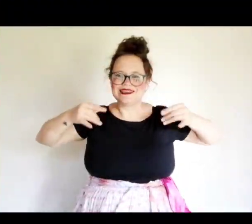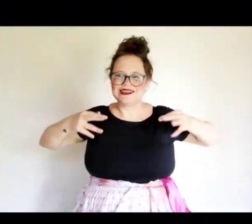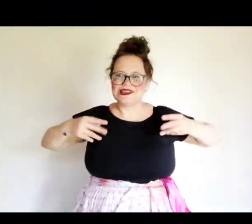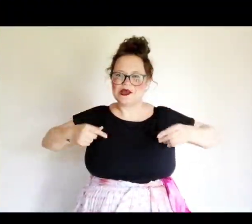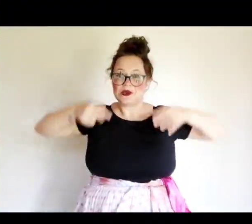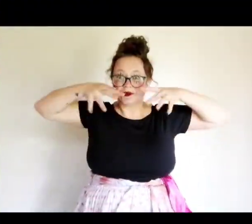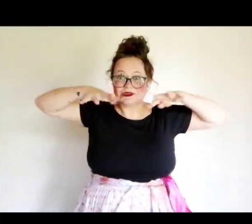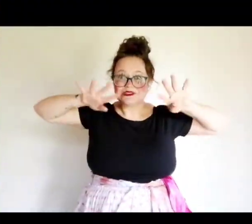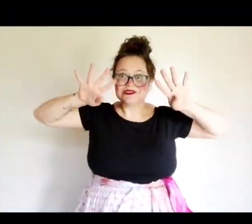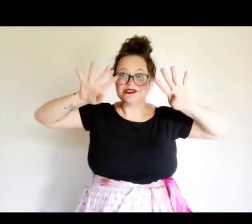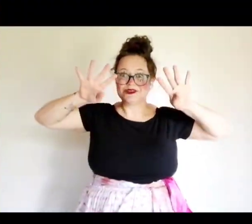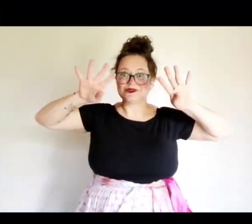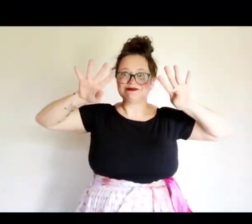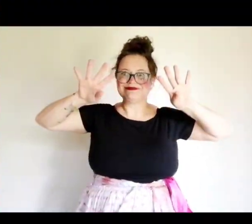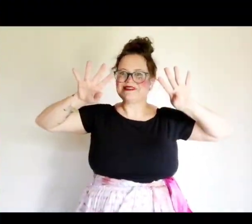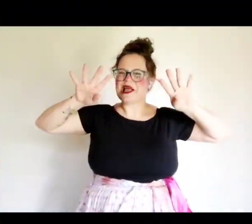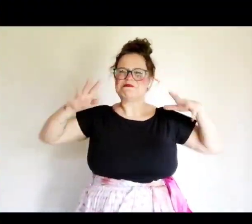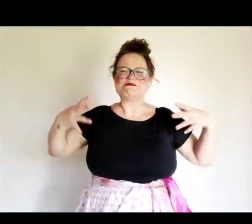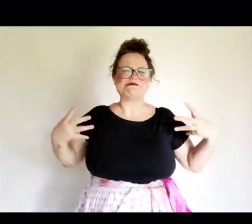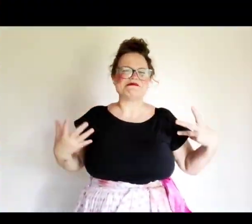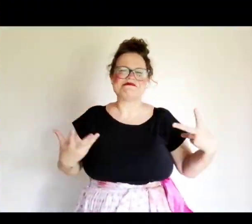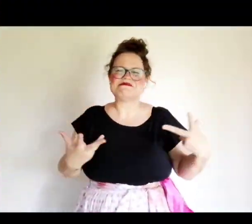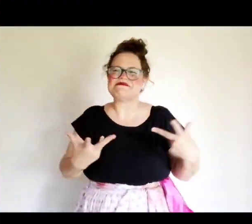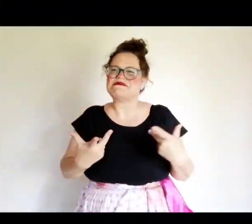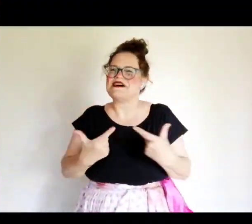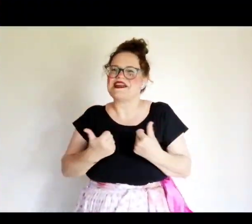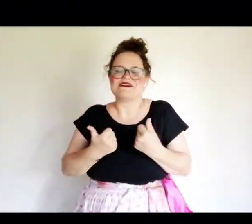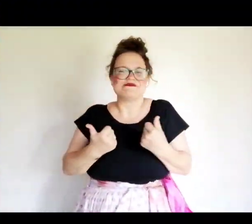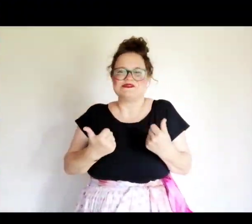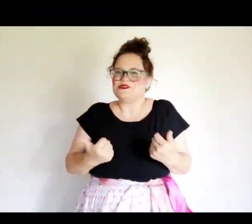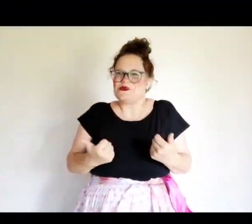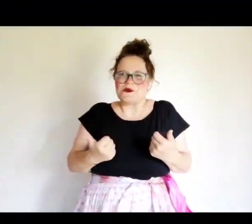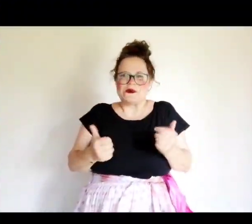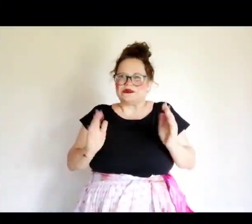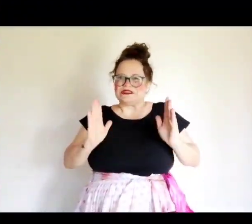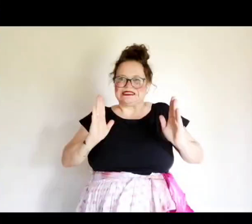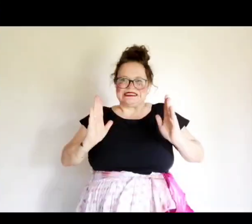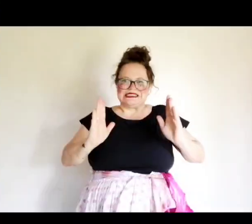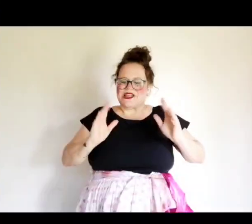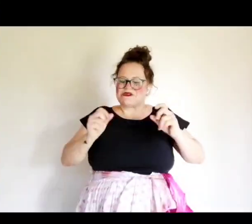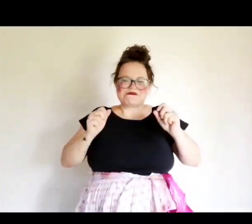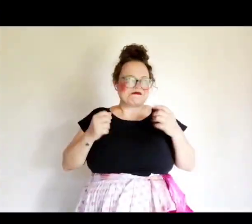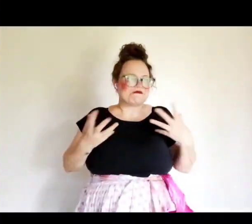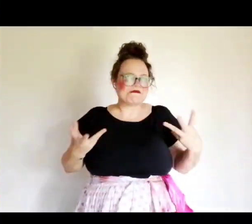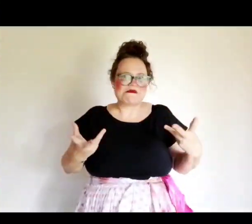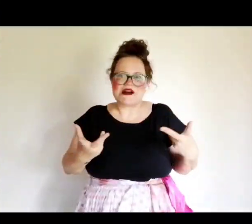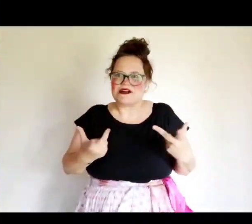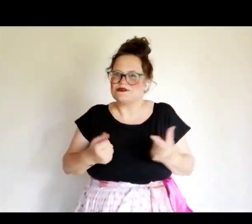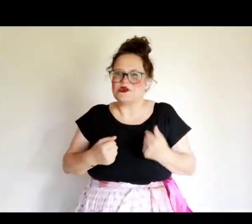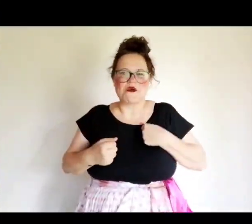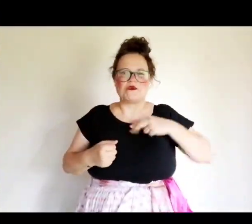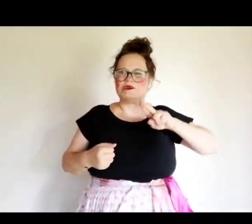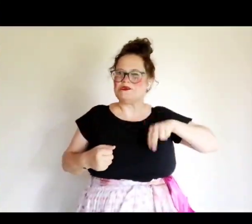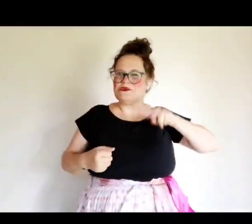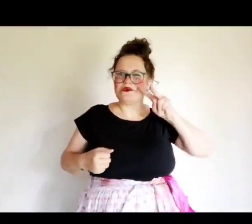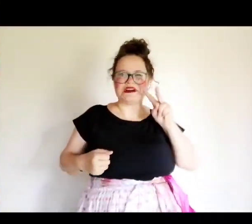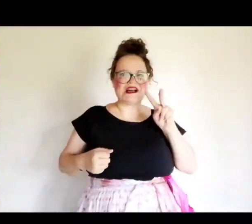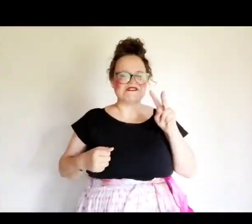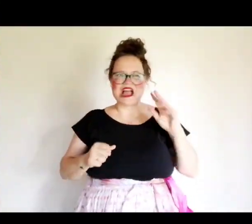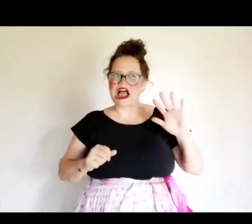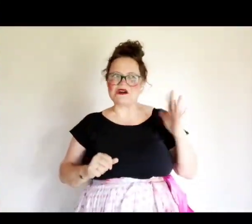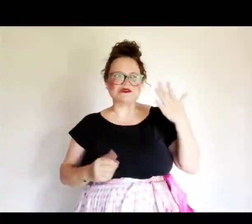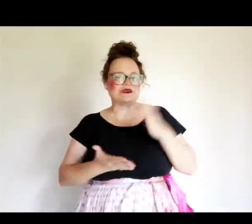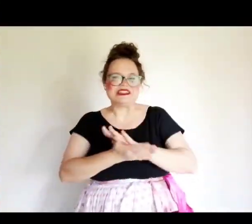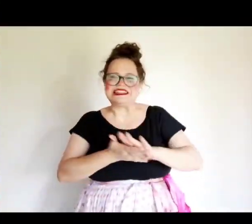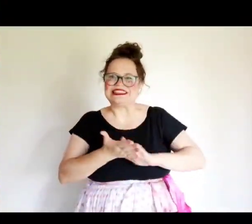cílios. E criou uma cena fantástica, que eu não tinha vivenciado antes. Para mim,